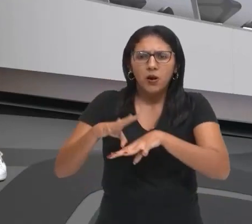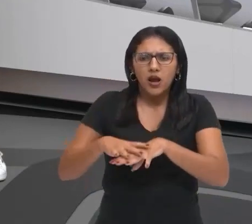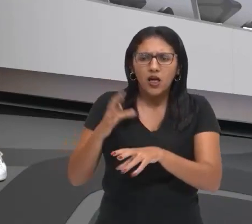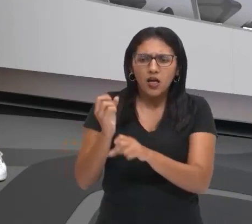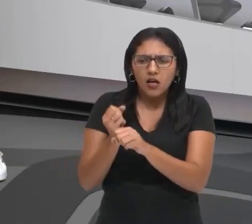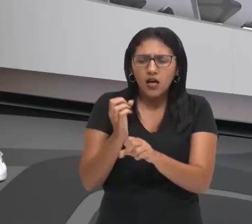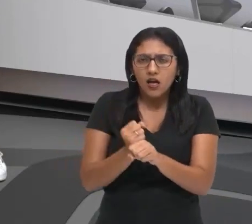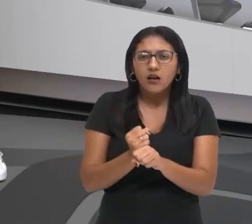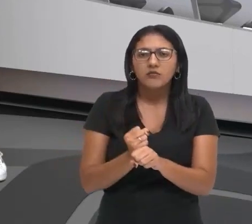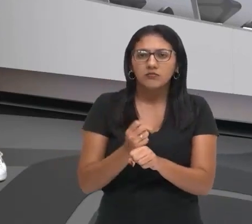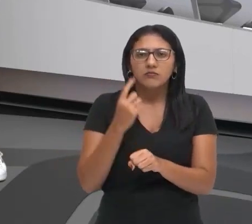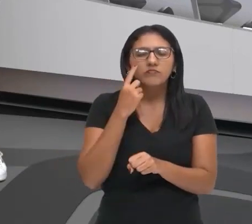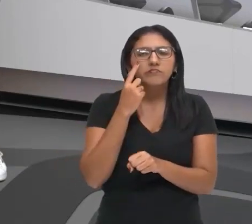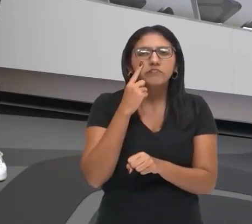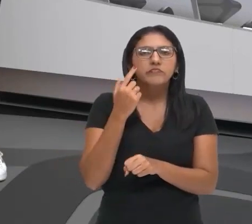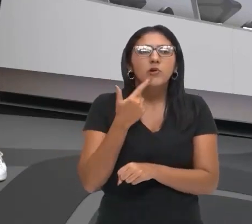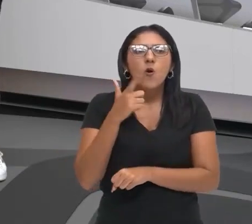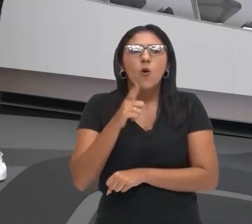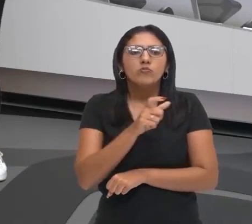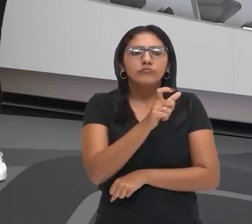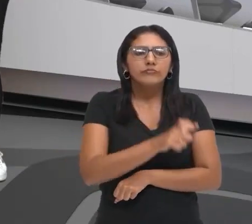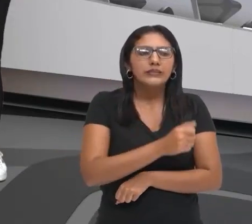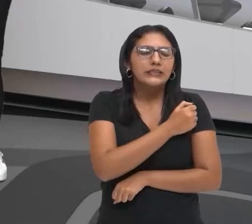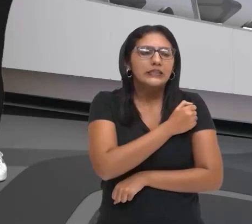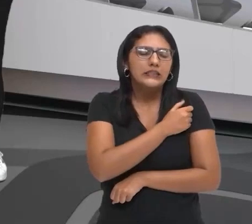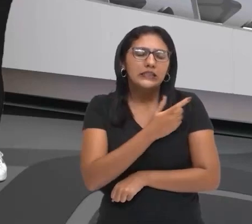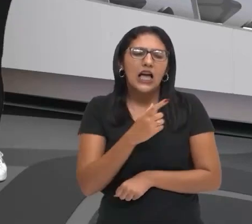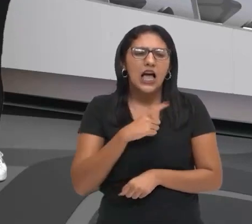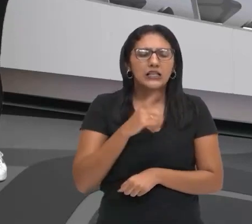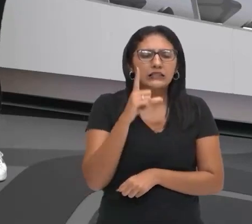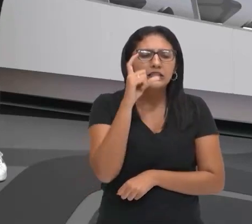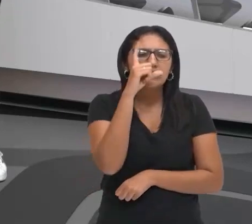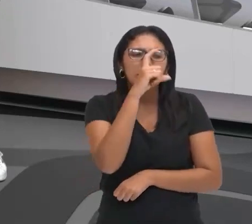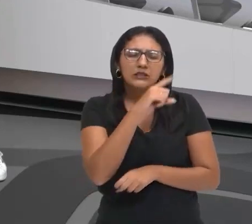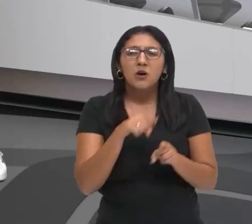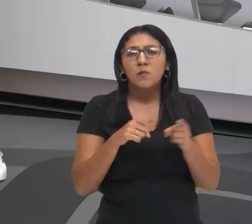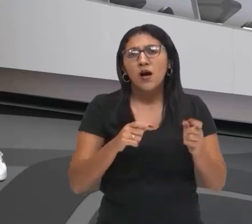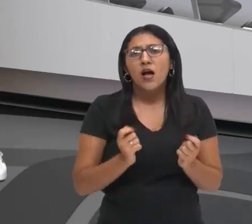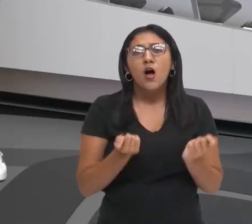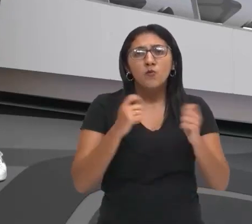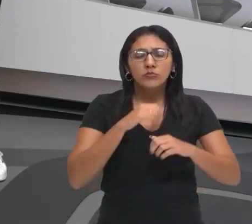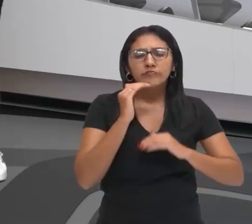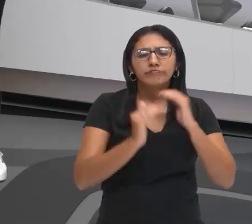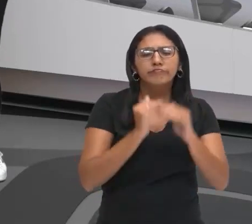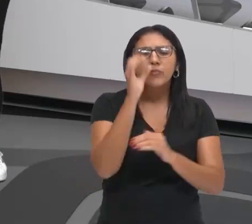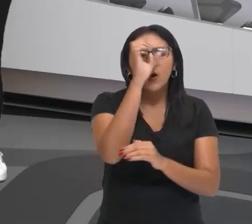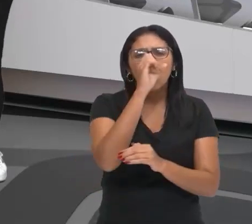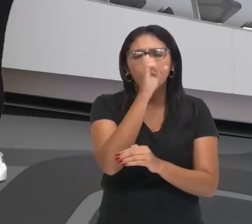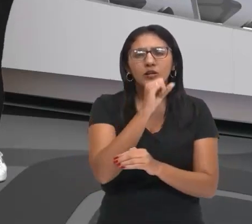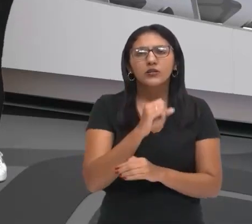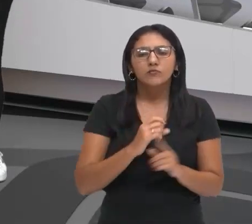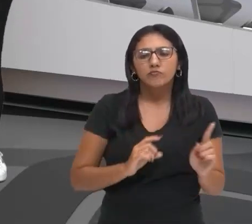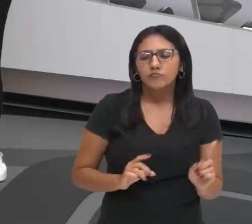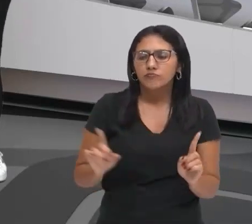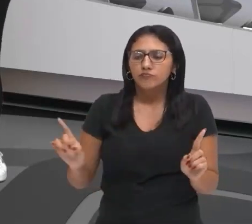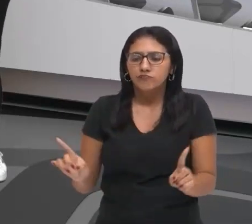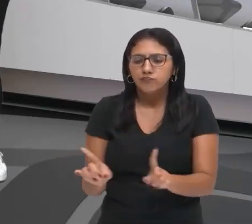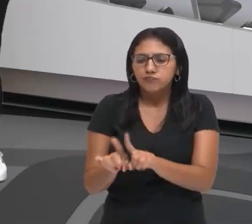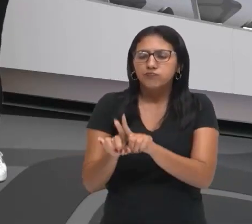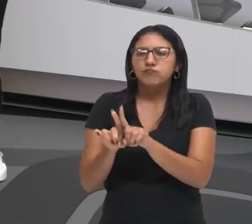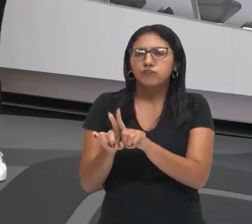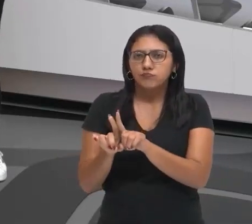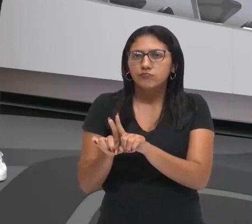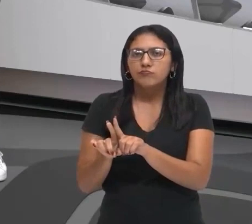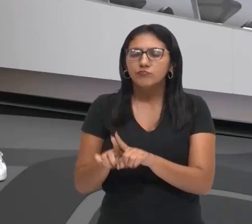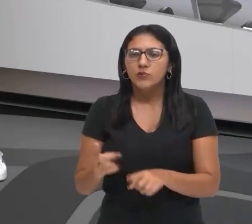vai pegar um aluno, vamos dizer que não tem tanto essa habilidade, mas que pode ser desenvolvida, e colocar para trabalhar com aquele aluno.